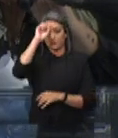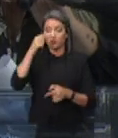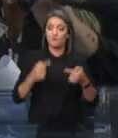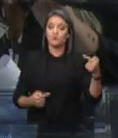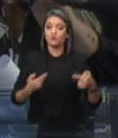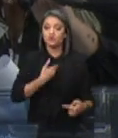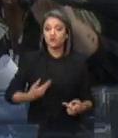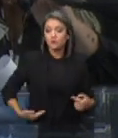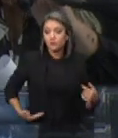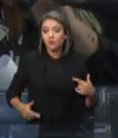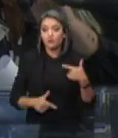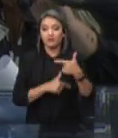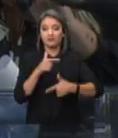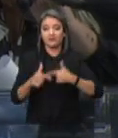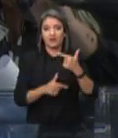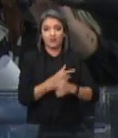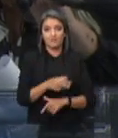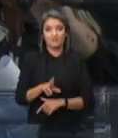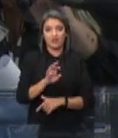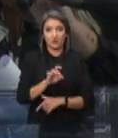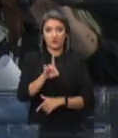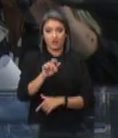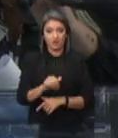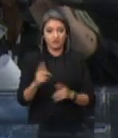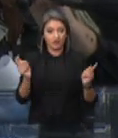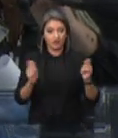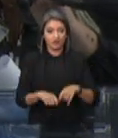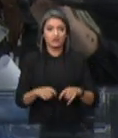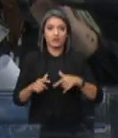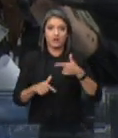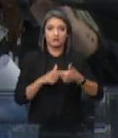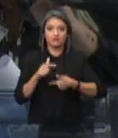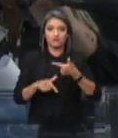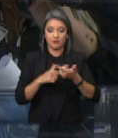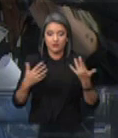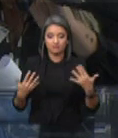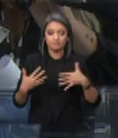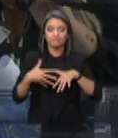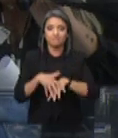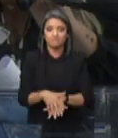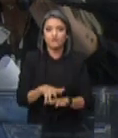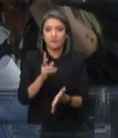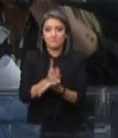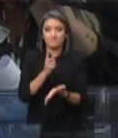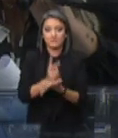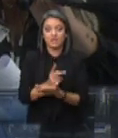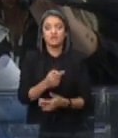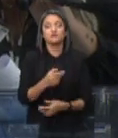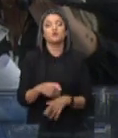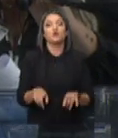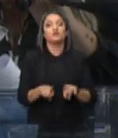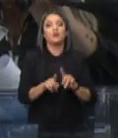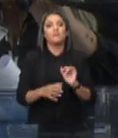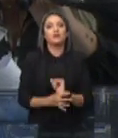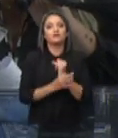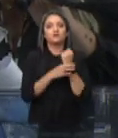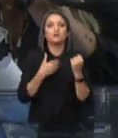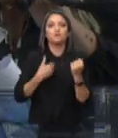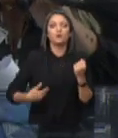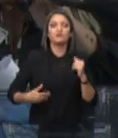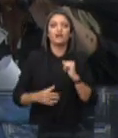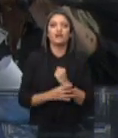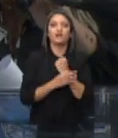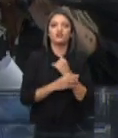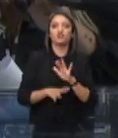e renda que promove efetiva inserção no mercado de trabalho uma política de segurança pública que seja inclusive garantidor dos Direitos Humanos